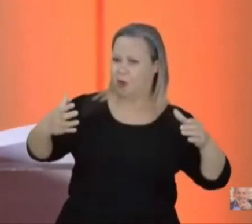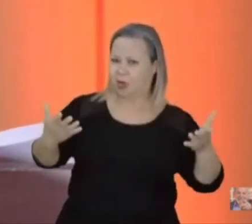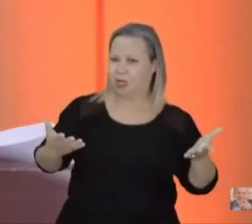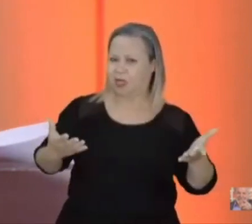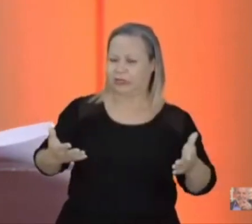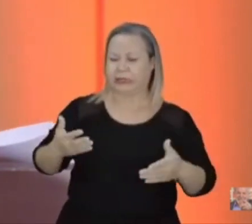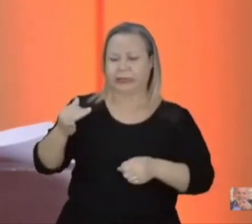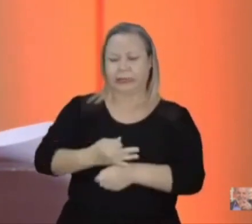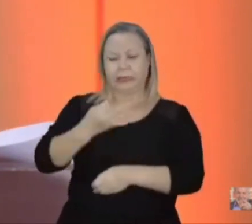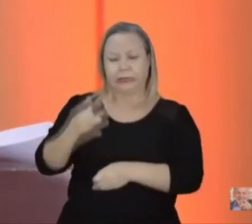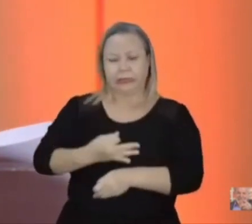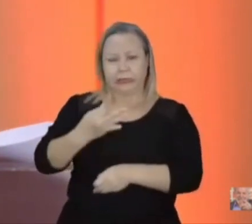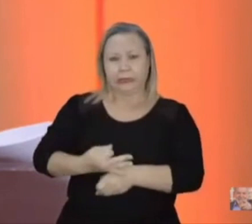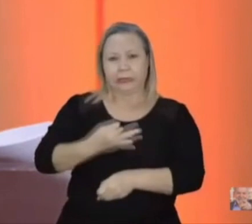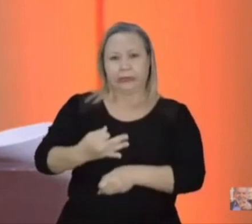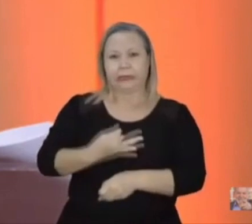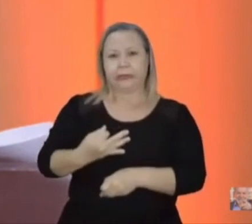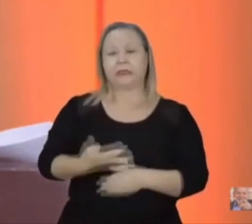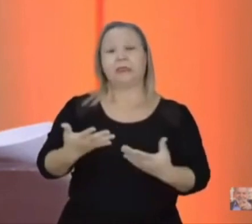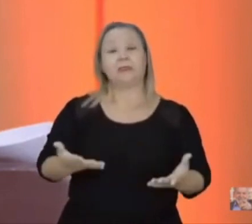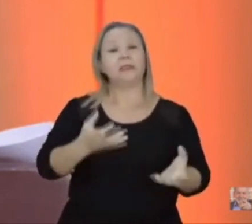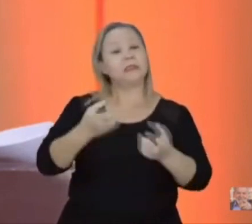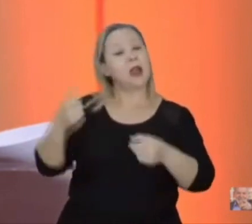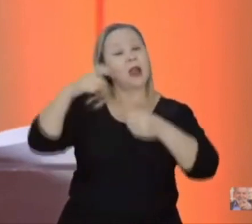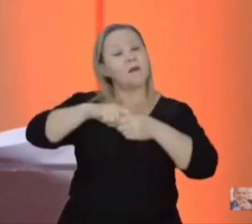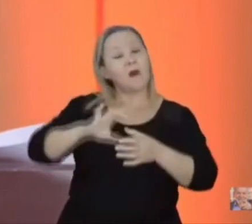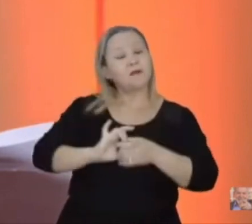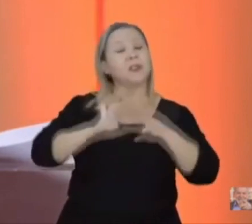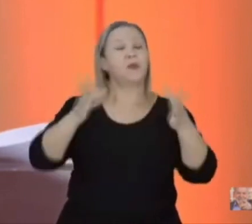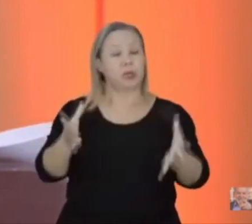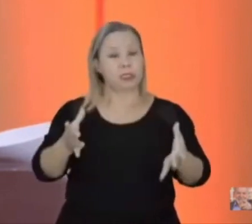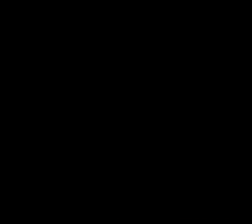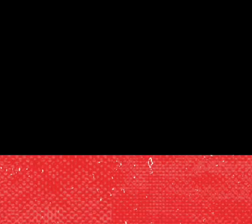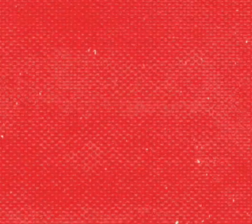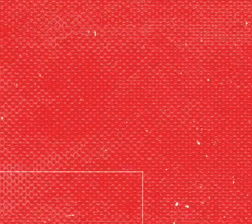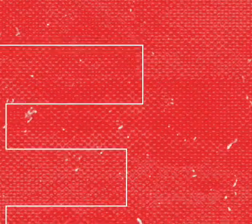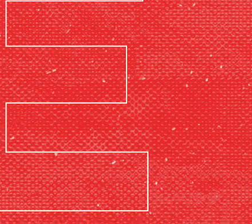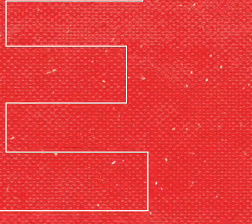Sabe, ela quer a volta da democracia, porque é muito bom viver em paz.